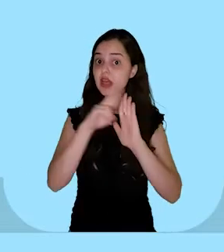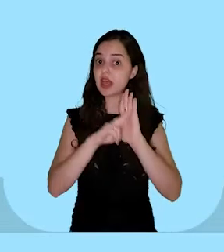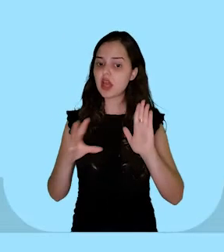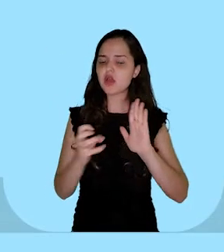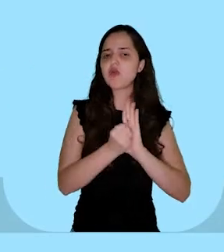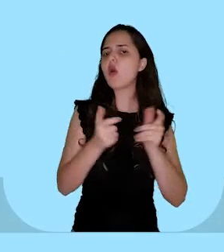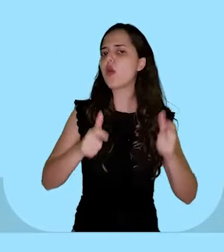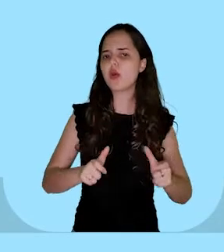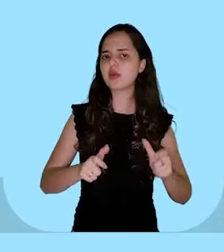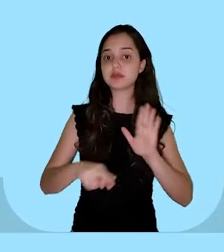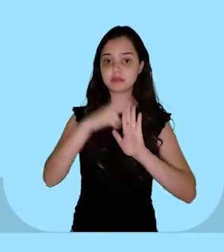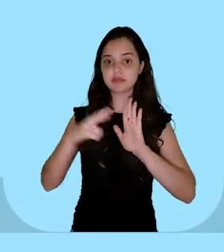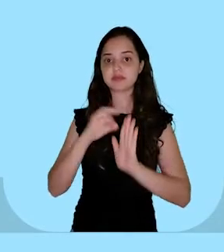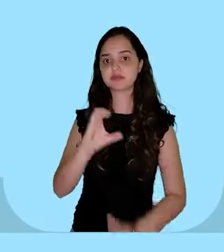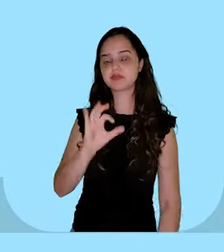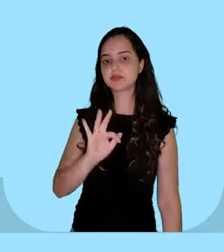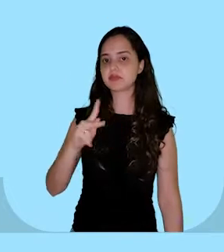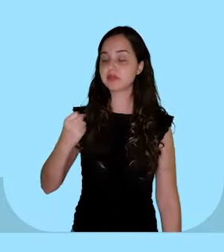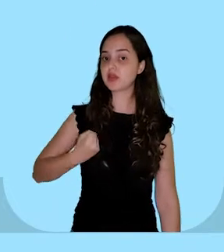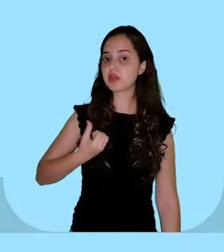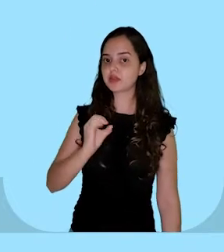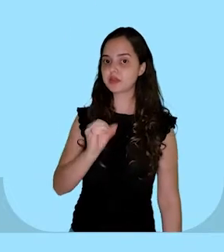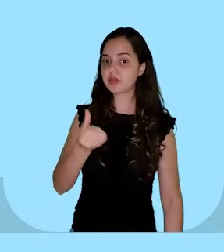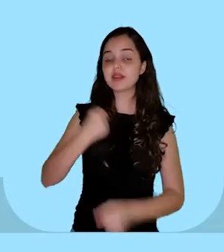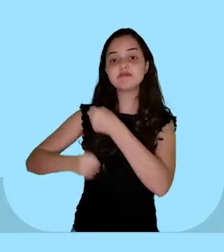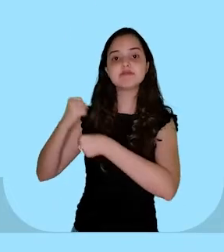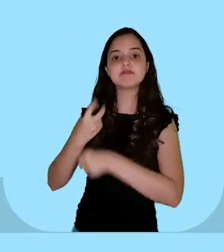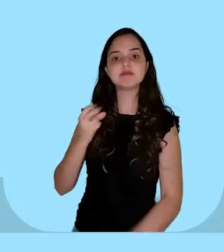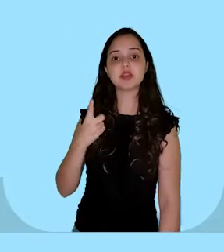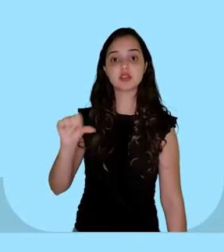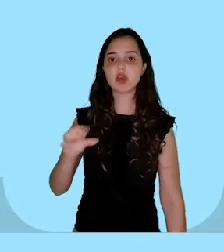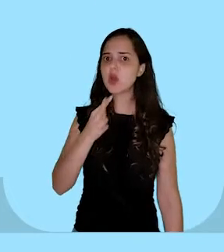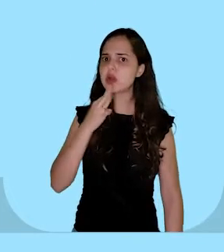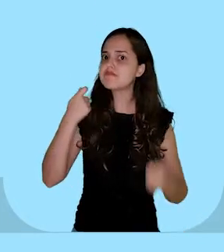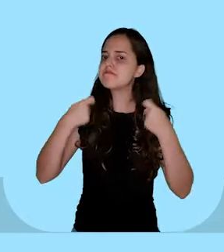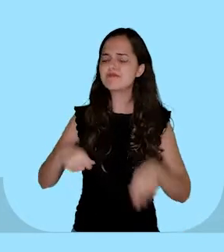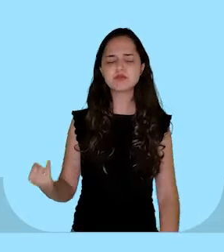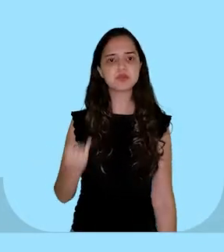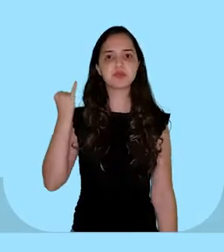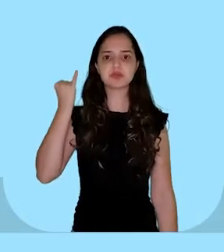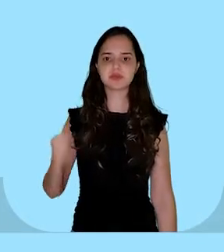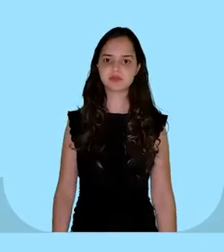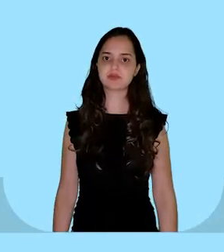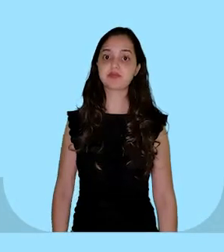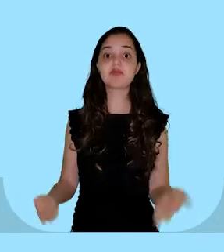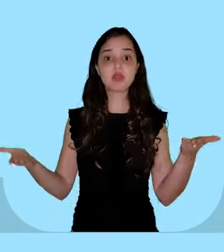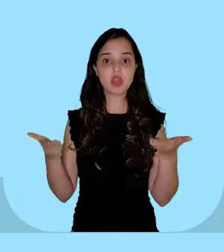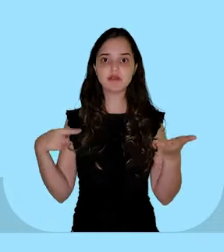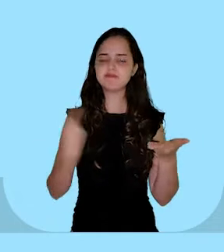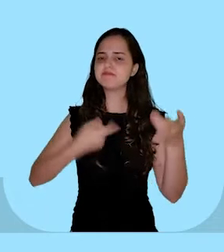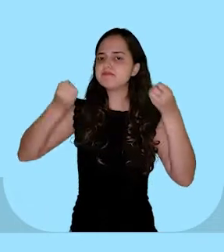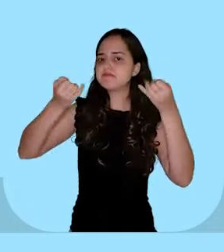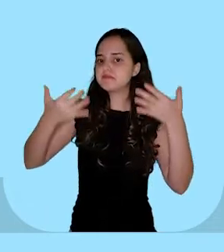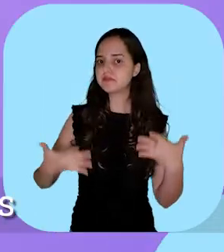na resolução do CFP número 06 de 2019. É muito importante conhecê-las. Vamos